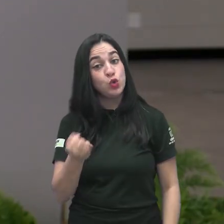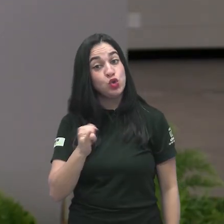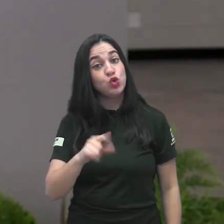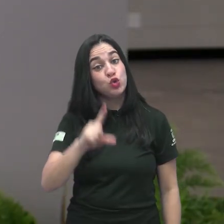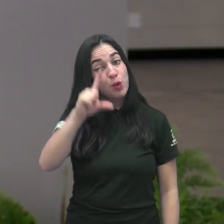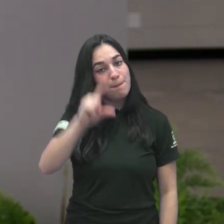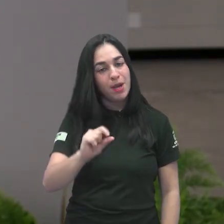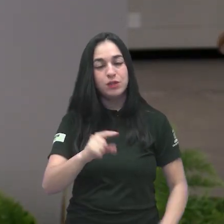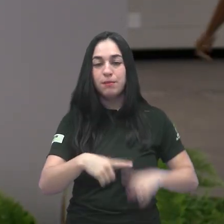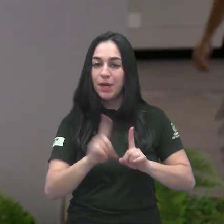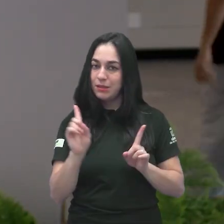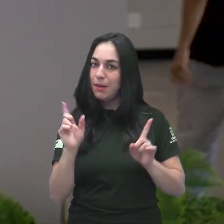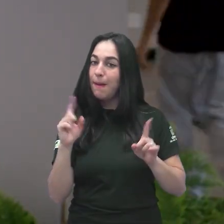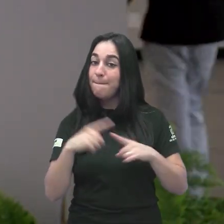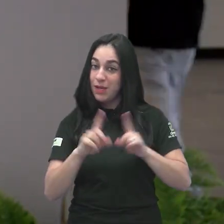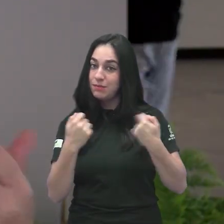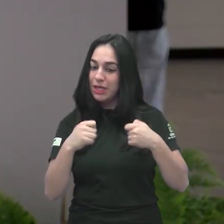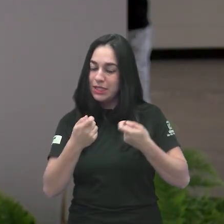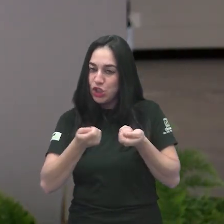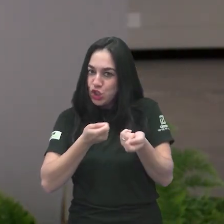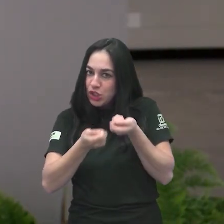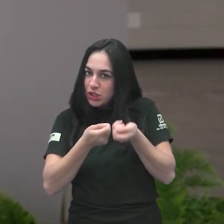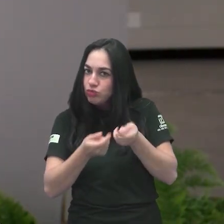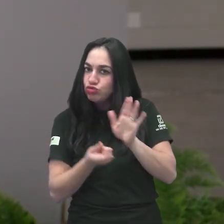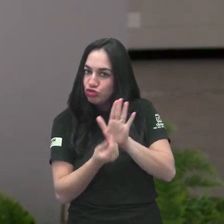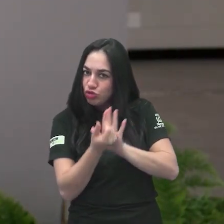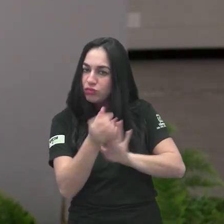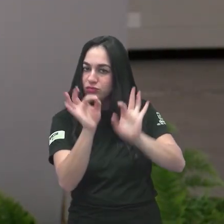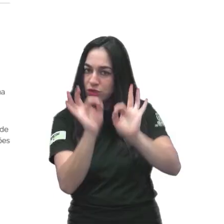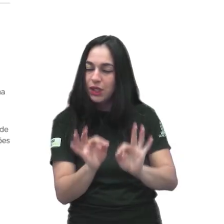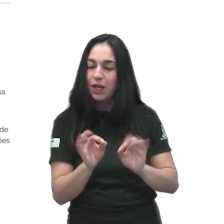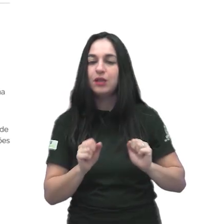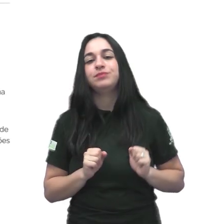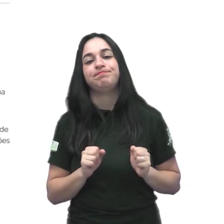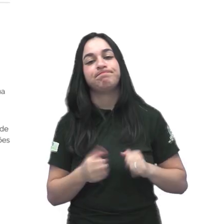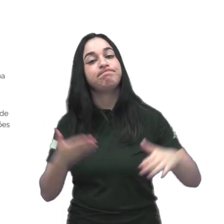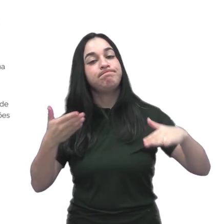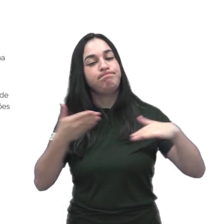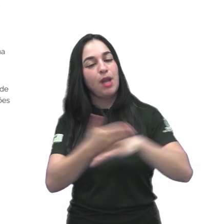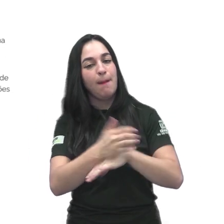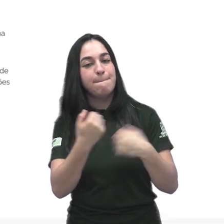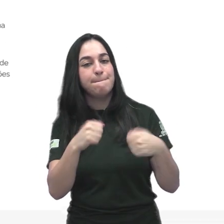extenso e a taxa de juros é muito baixa. Mas você tem que ter uma gestão financeira. Para